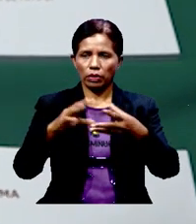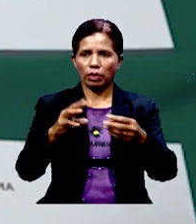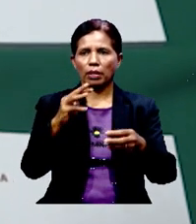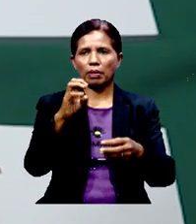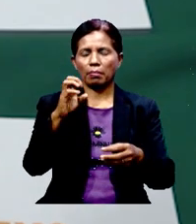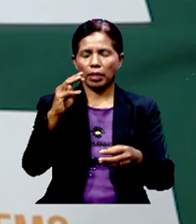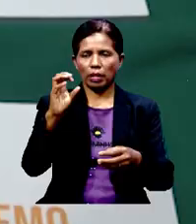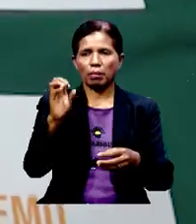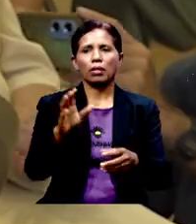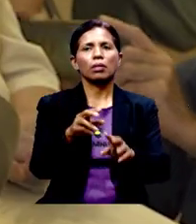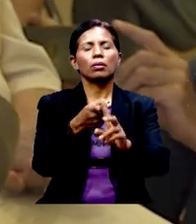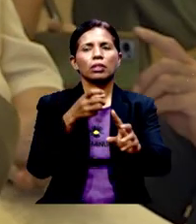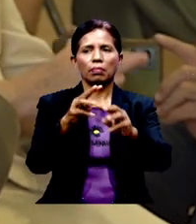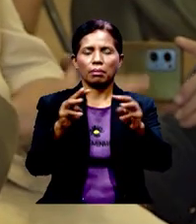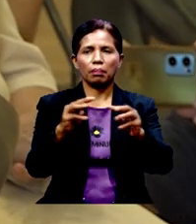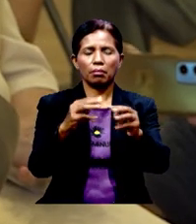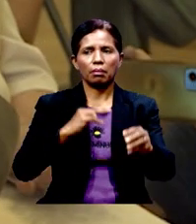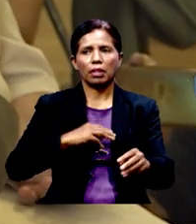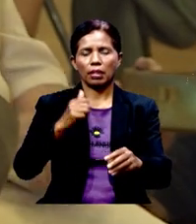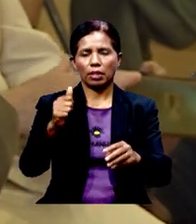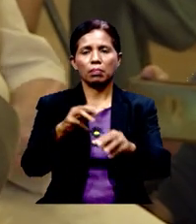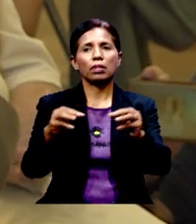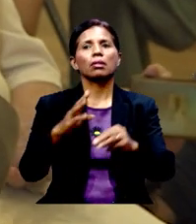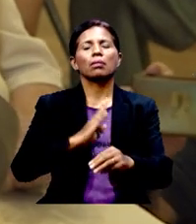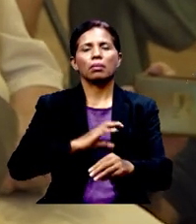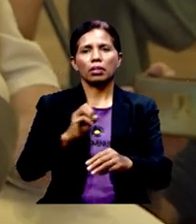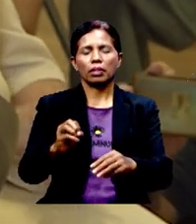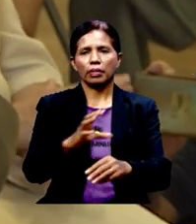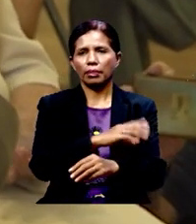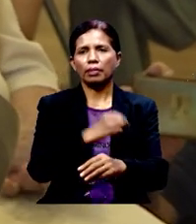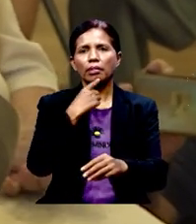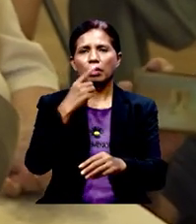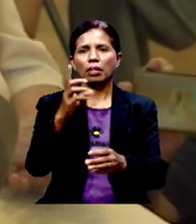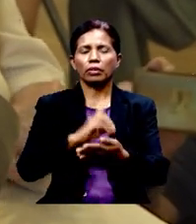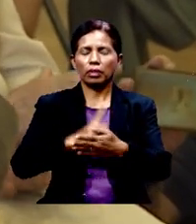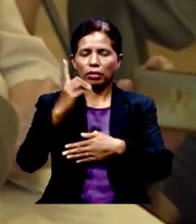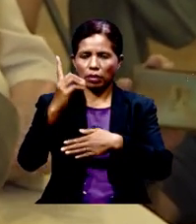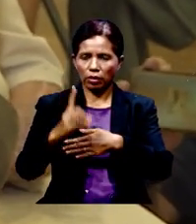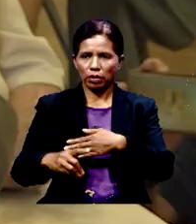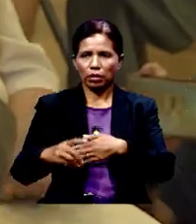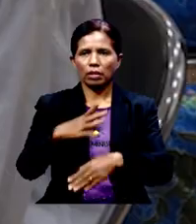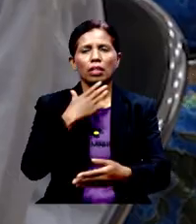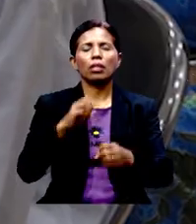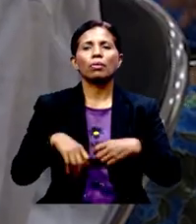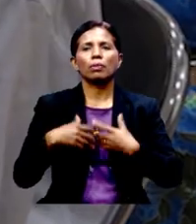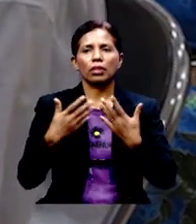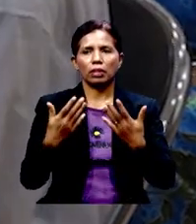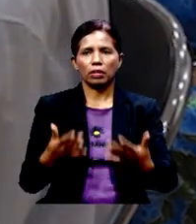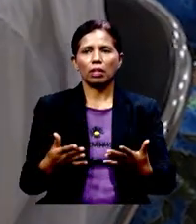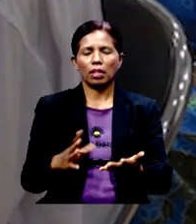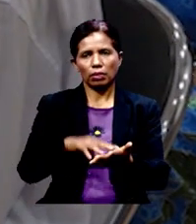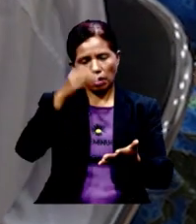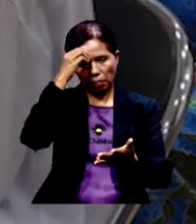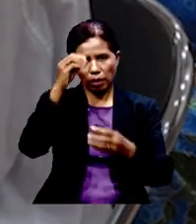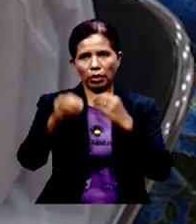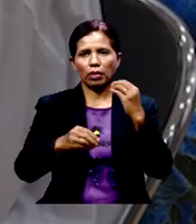Maliana, município Bobonaro. Nuna irmã Cristina explica, li o seu livro refere a tu desenvolve criatividade, no ensa a tu aprende